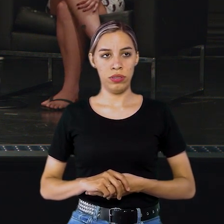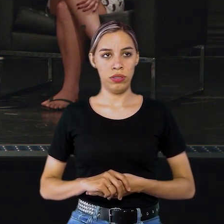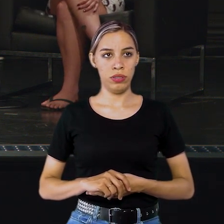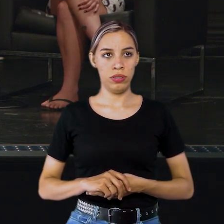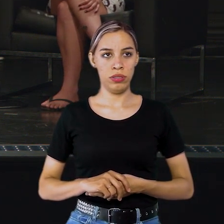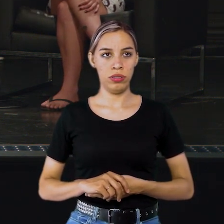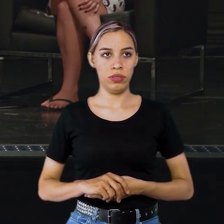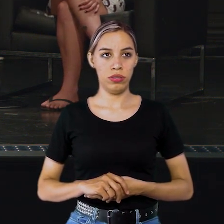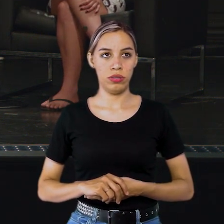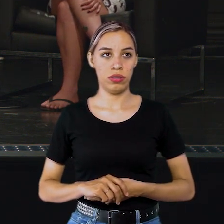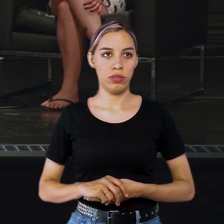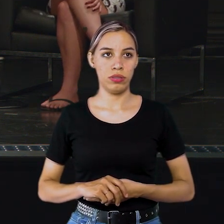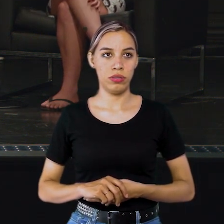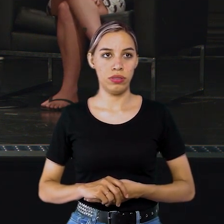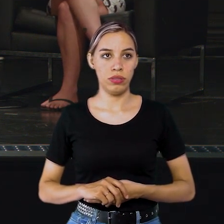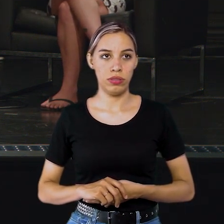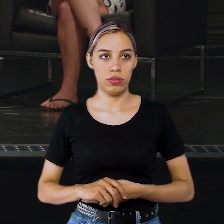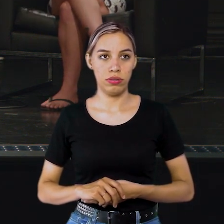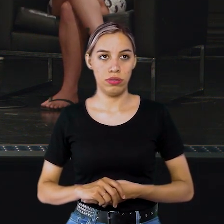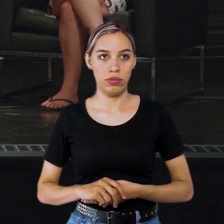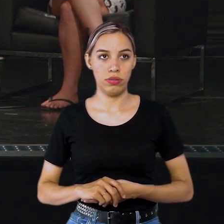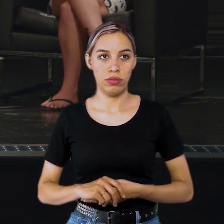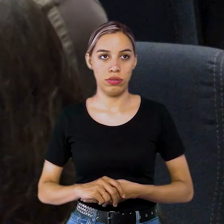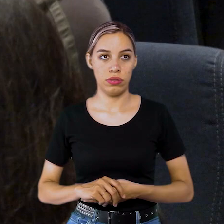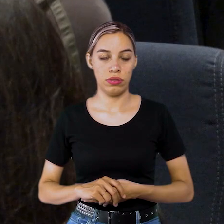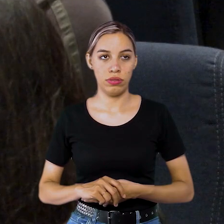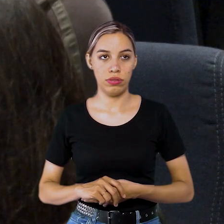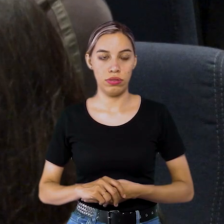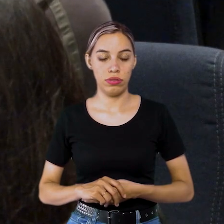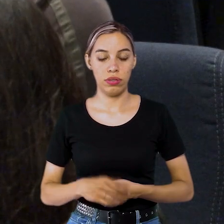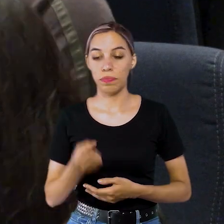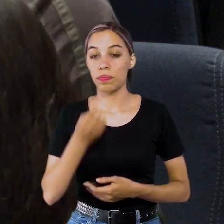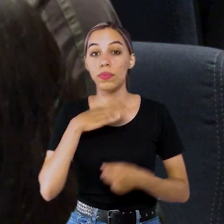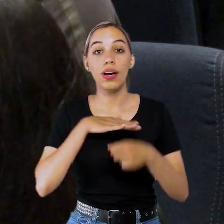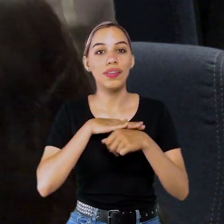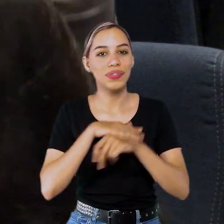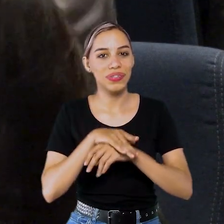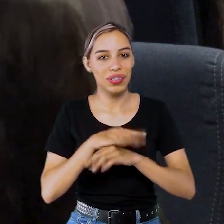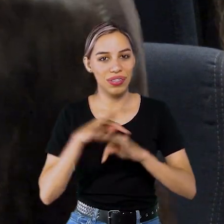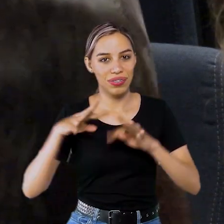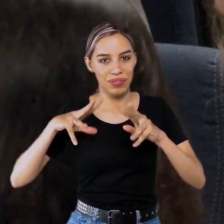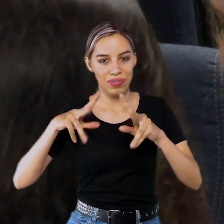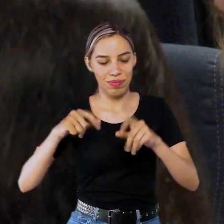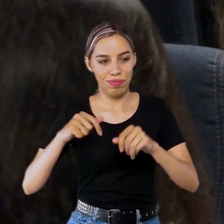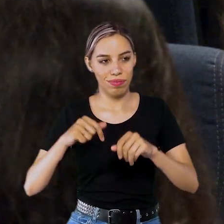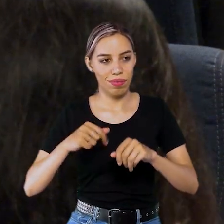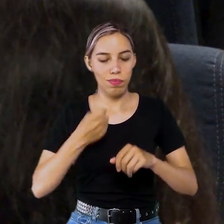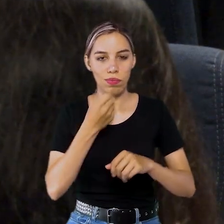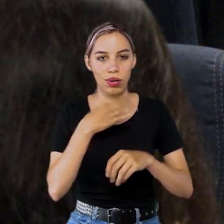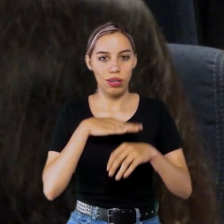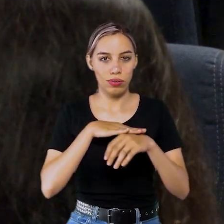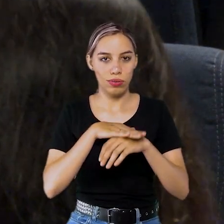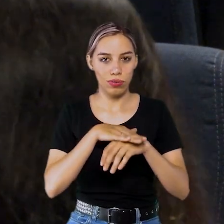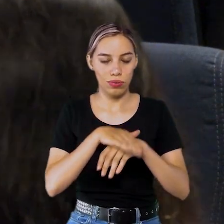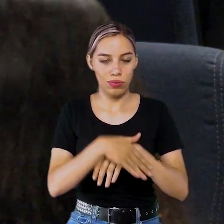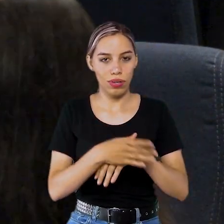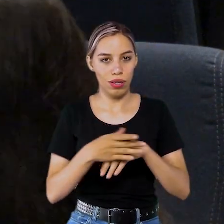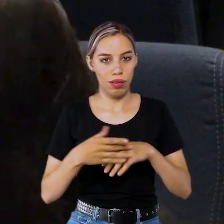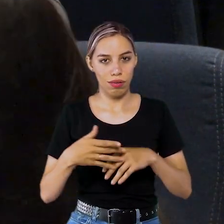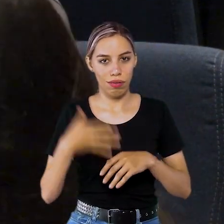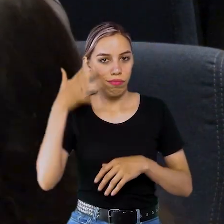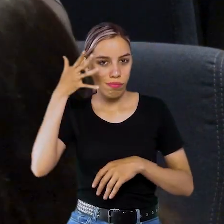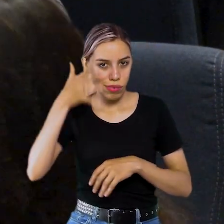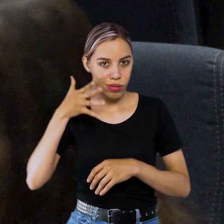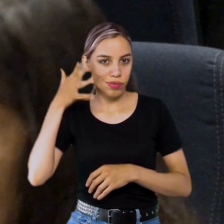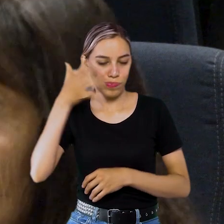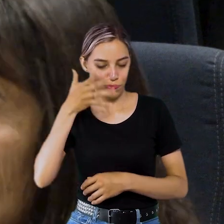Ele disse que ia fazer a pergunta, né? Oi, boa noite a todos, boa noite aos palestrantes, né?